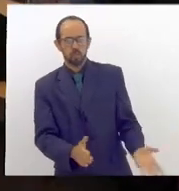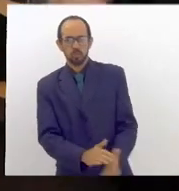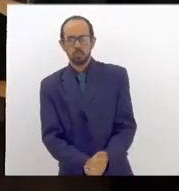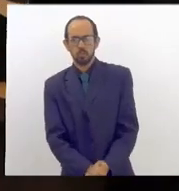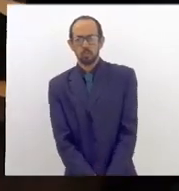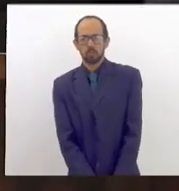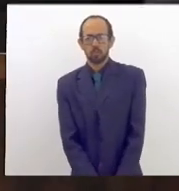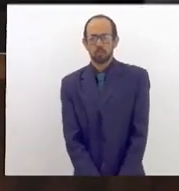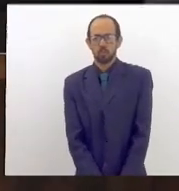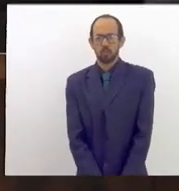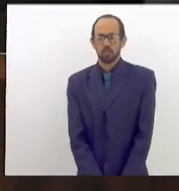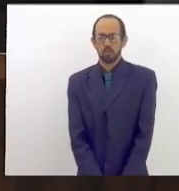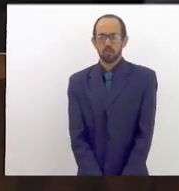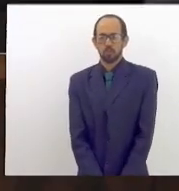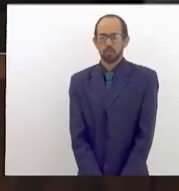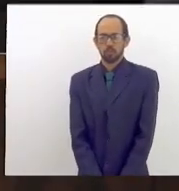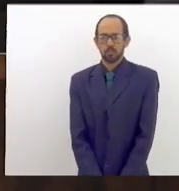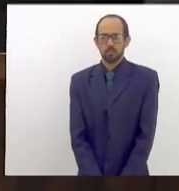Presidente